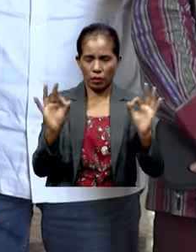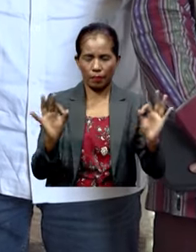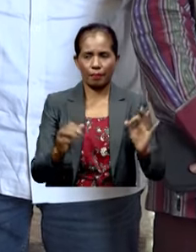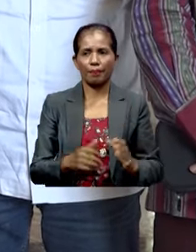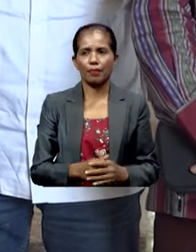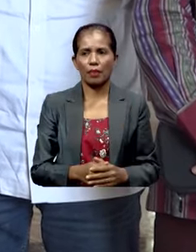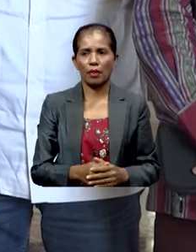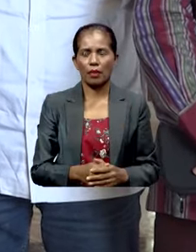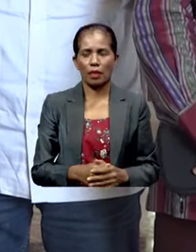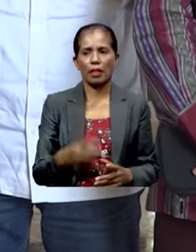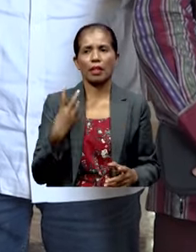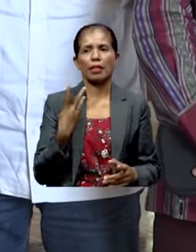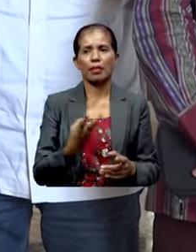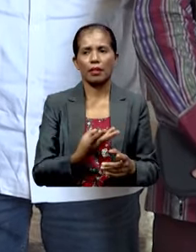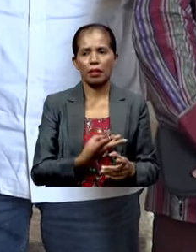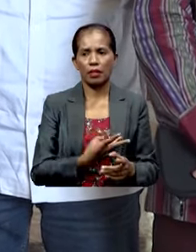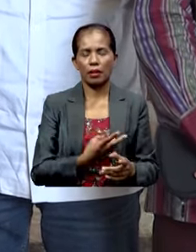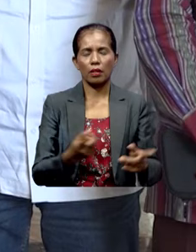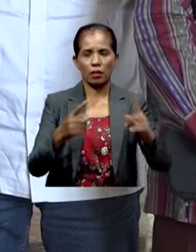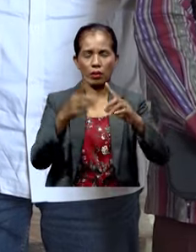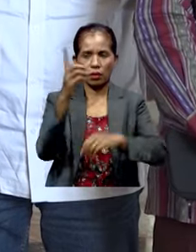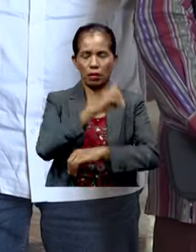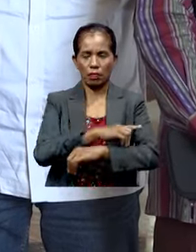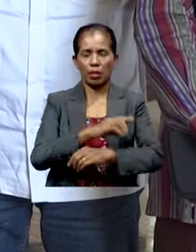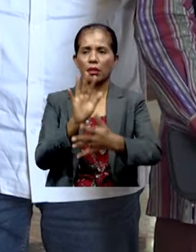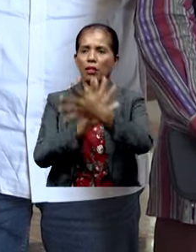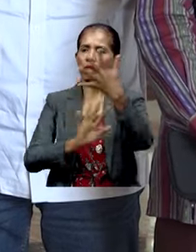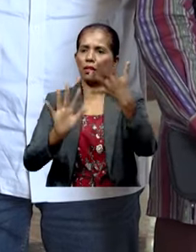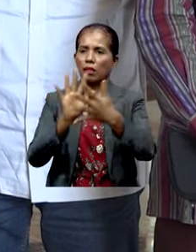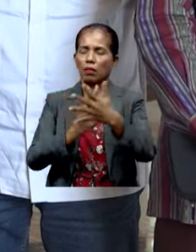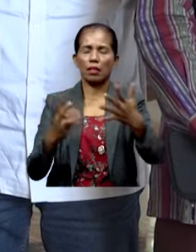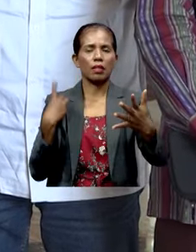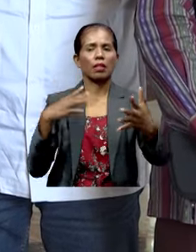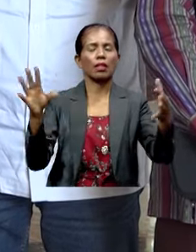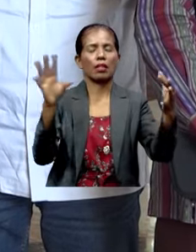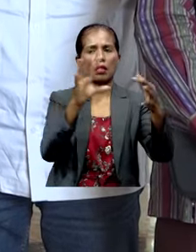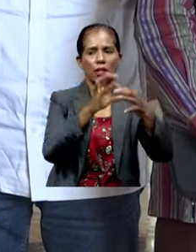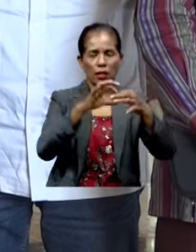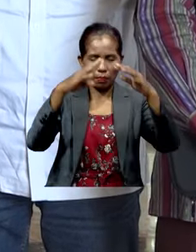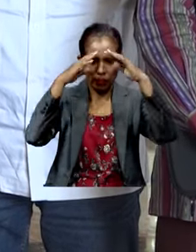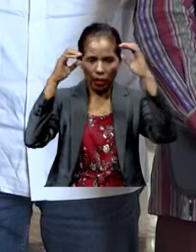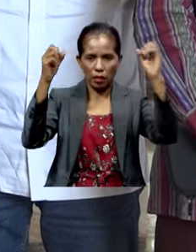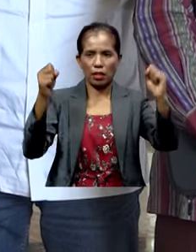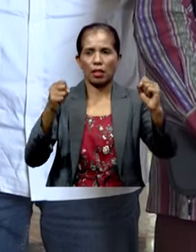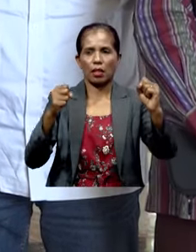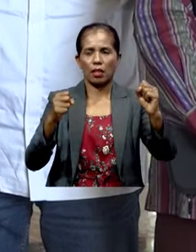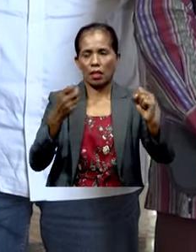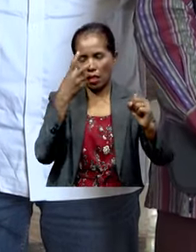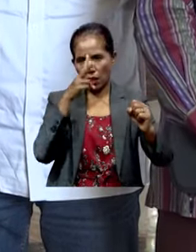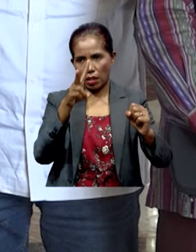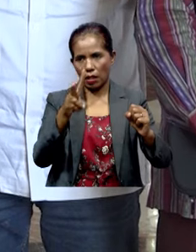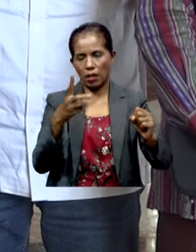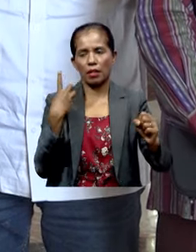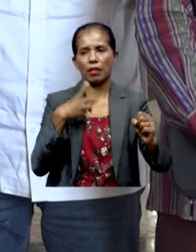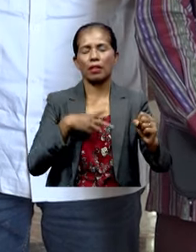nem agora então, em maio, inaugura a ligação e o presidente Rassi Haré e